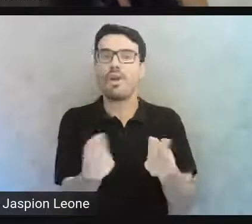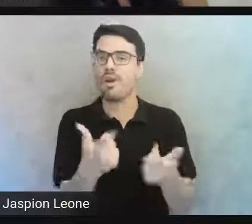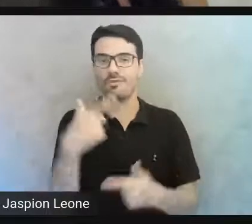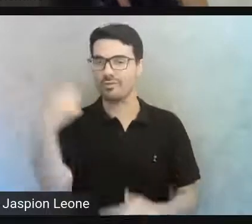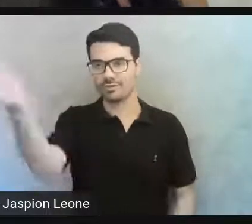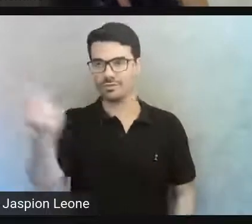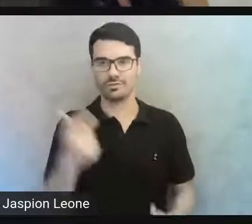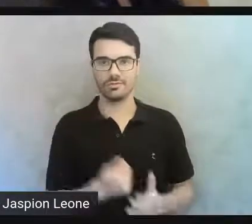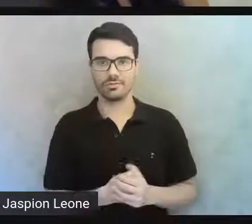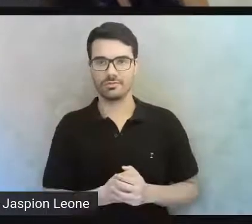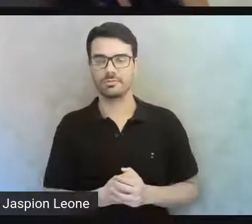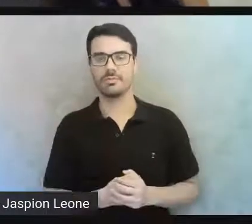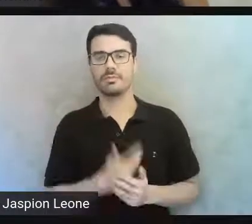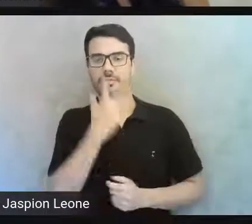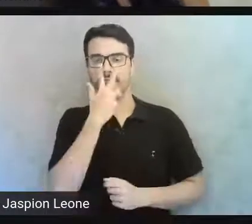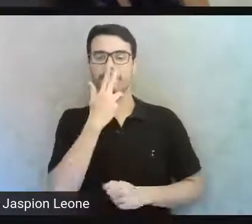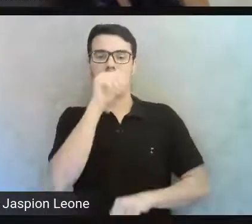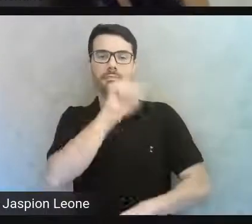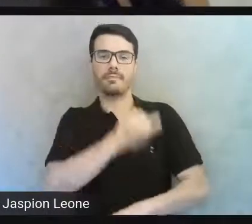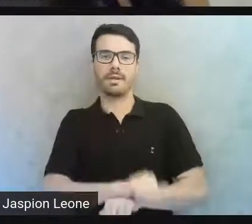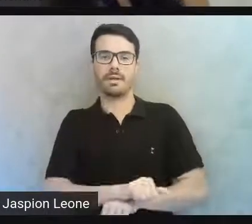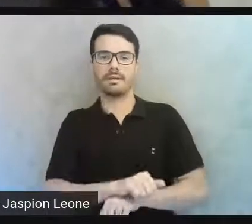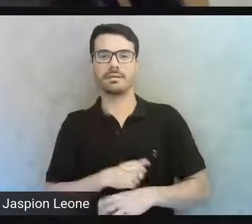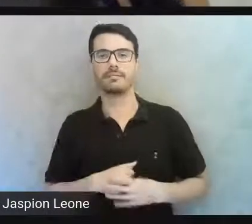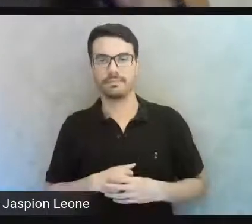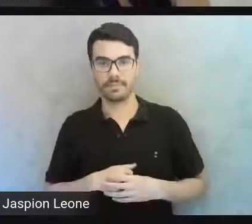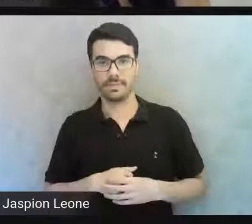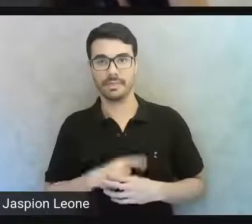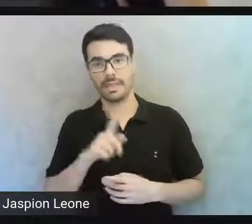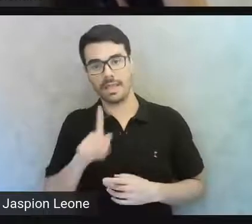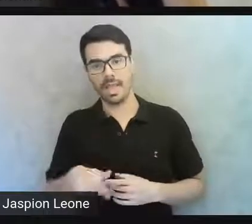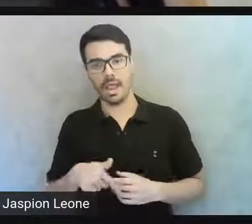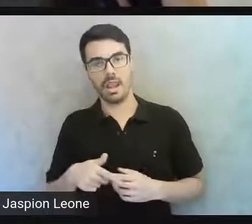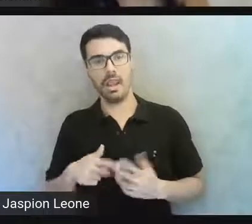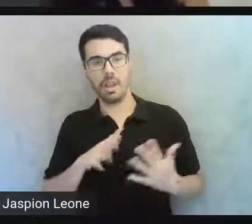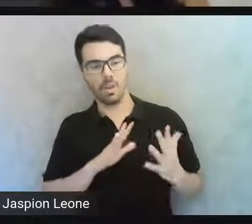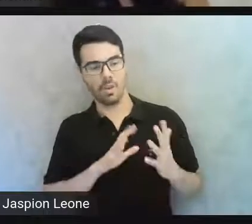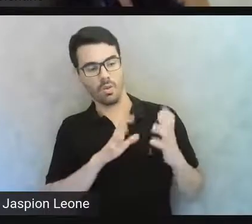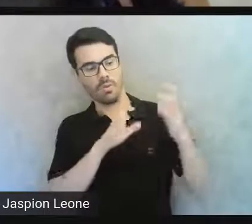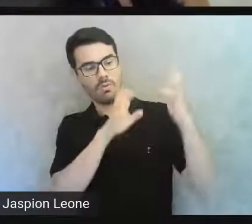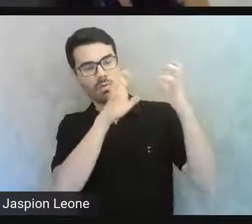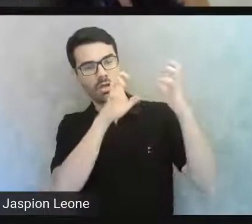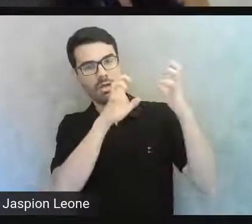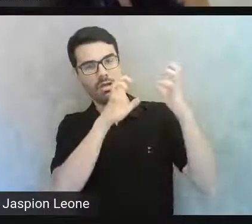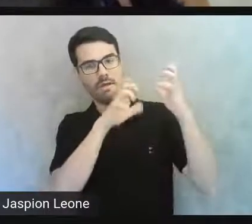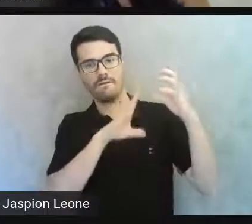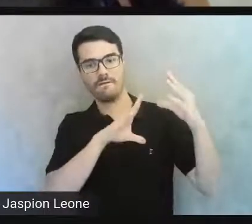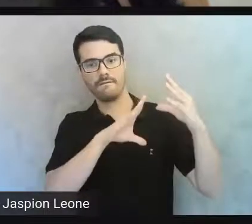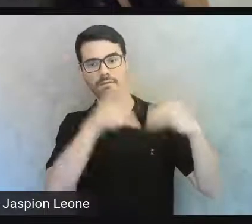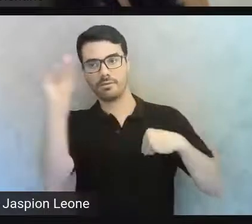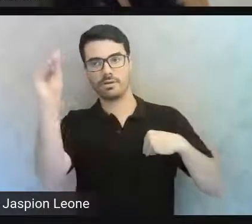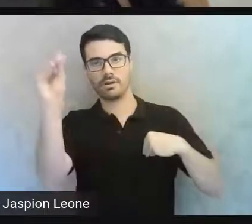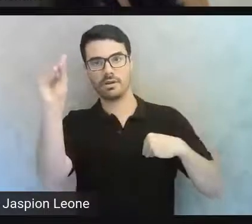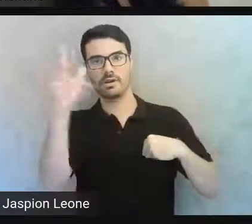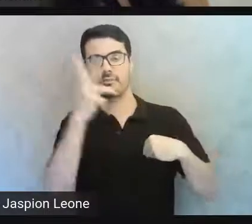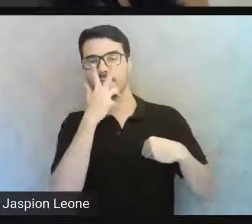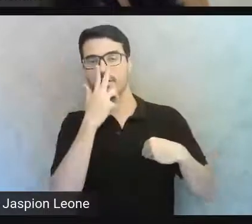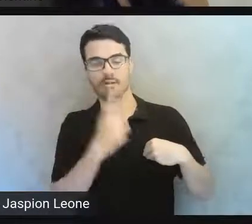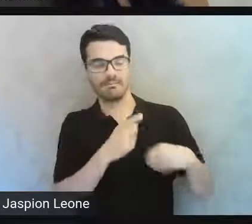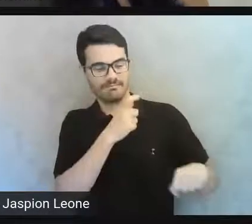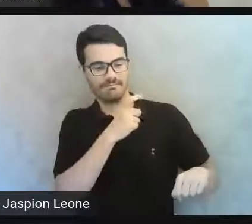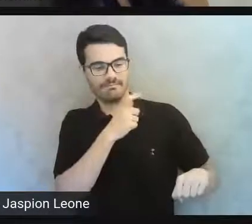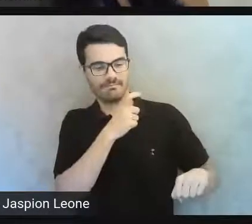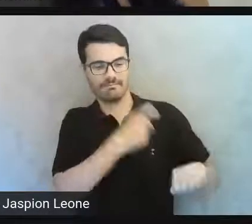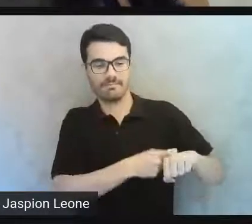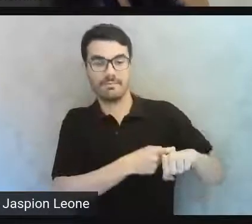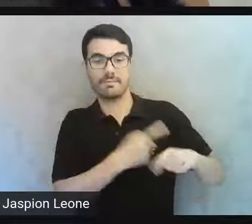sistema paralisa. O nosso sistema de luta, fuga ou congelamento. E essas pessoas congelam, porque não podem lutar, porque